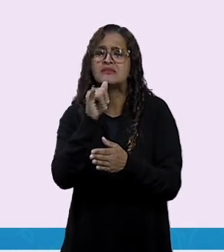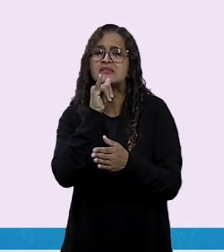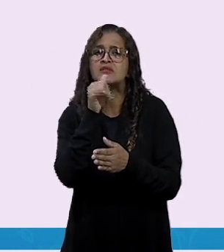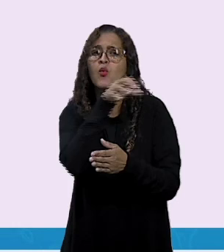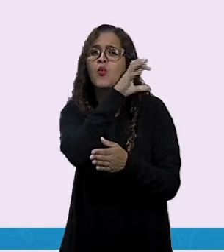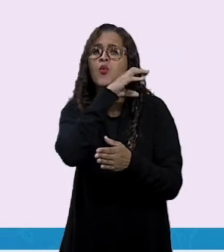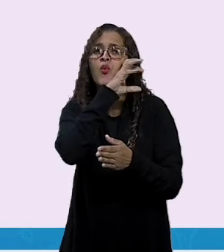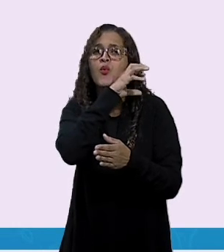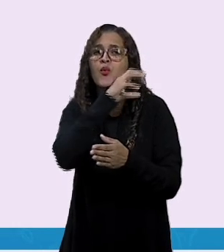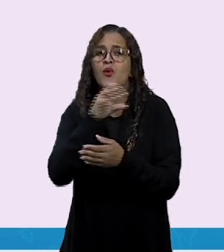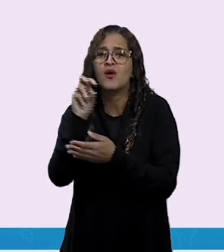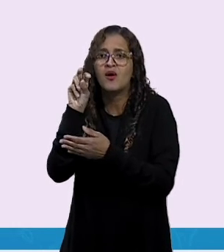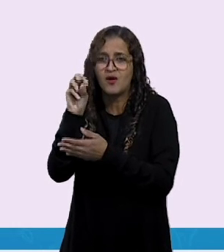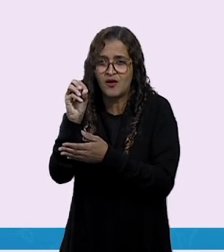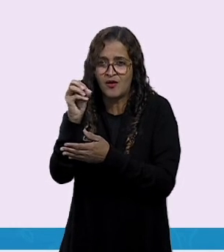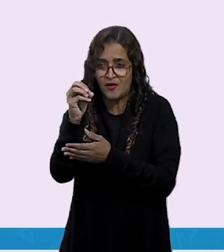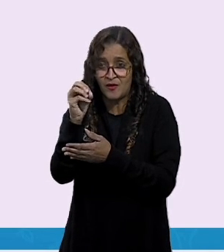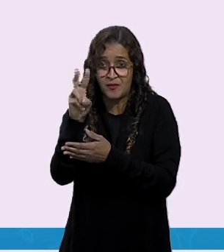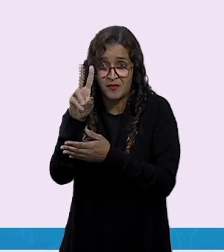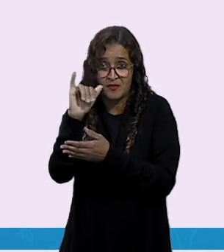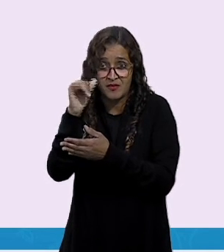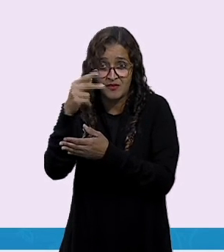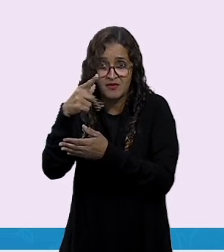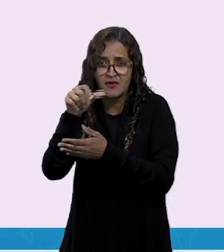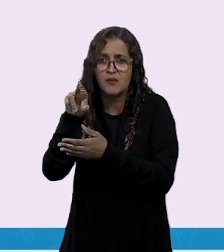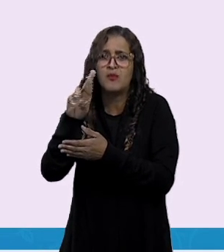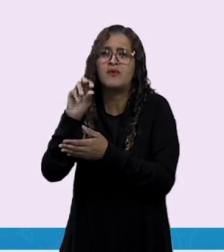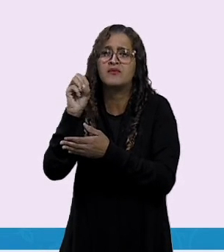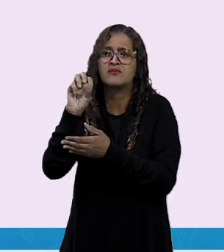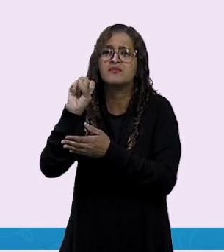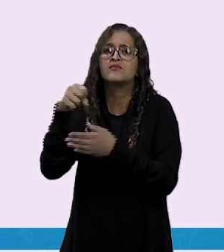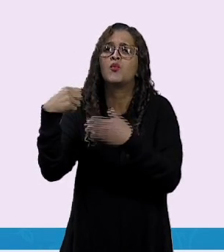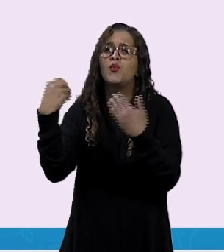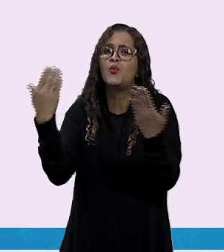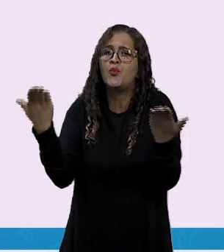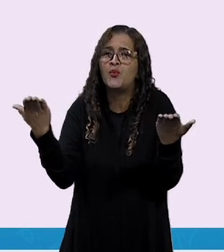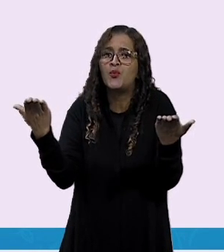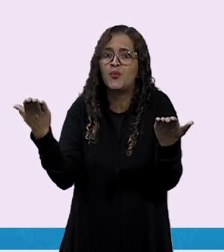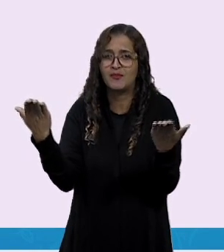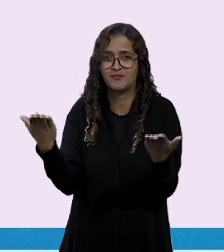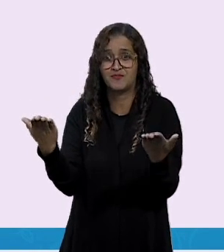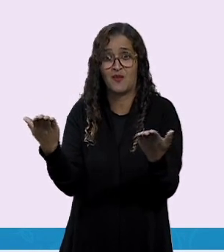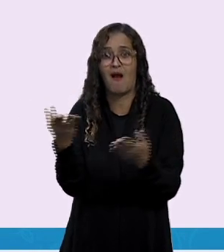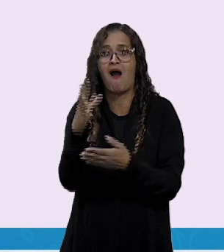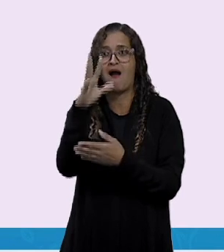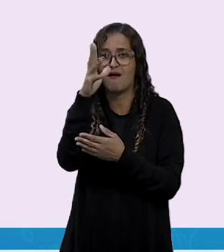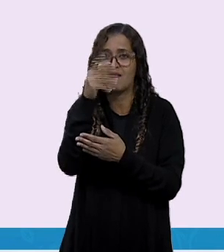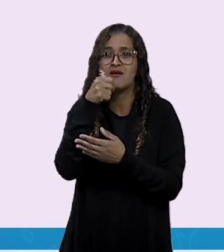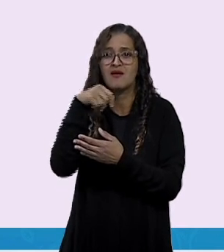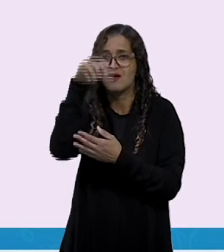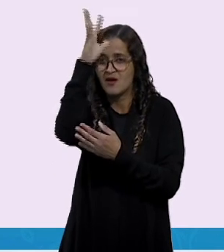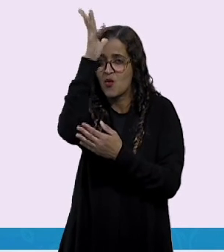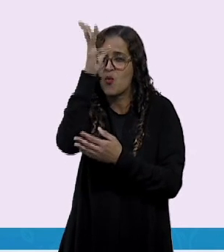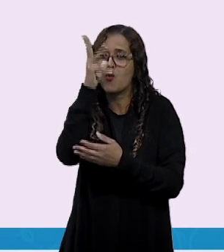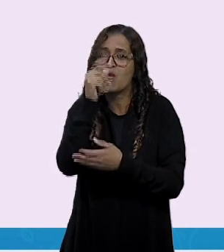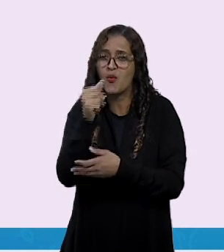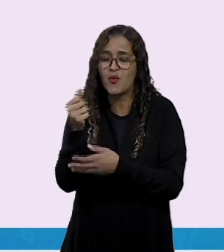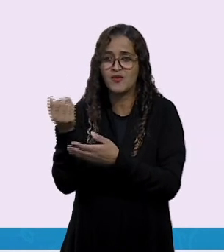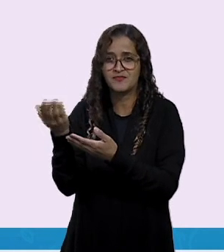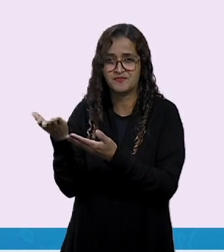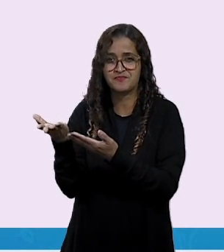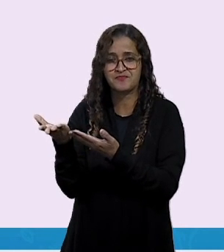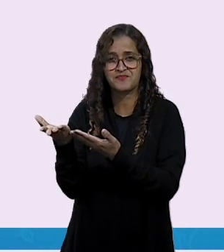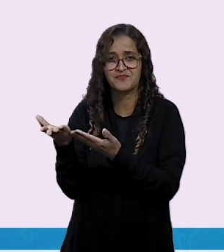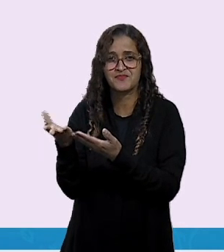animais que desenvolvem dentro dos ovos, isso mesmo. Então aqui a gente tem a galinha, olha lá a galinha deitadinha,